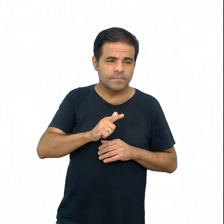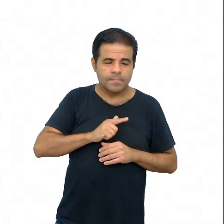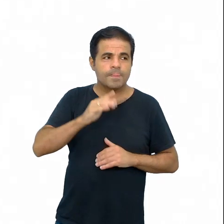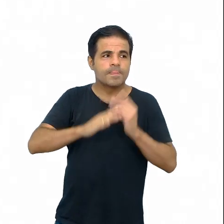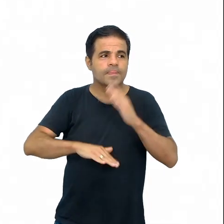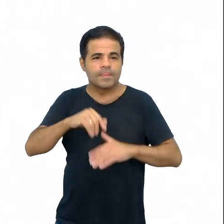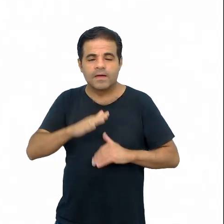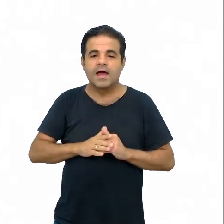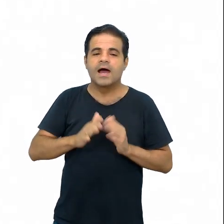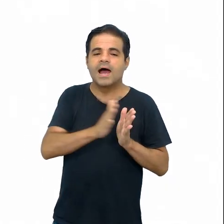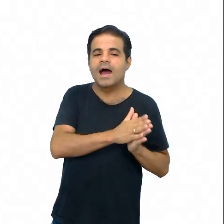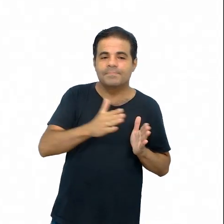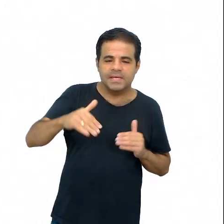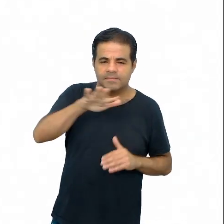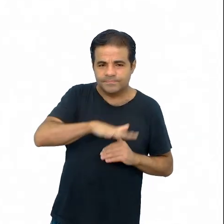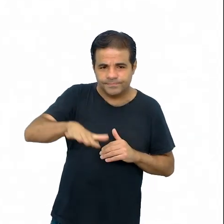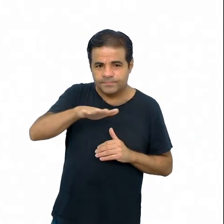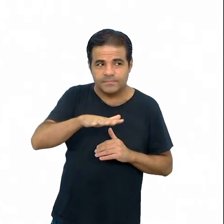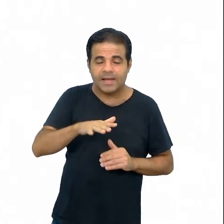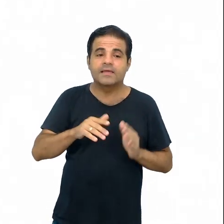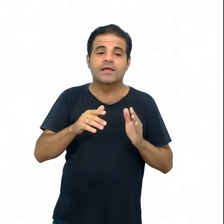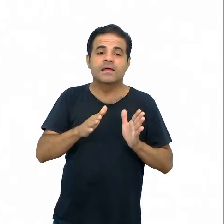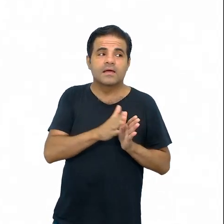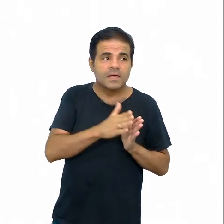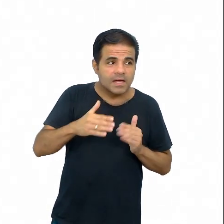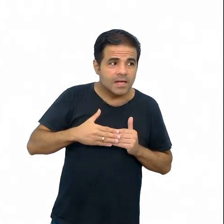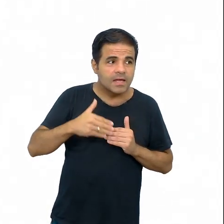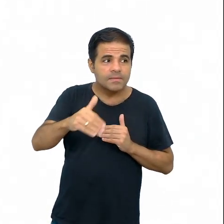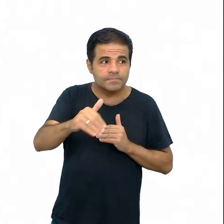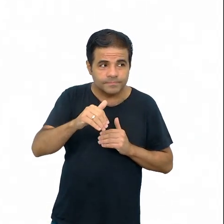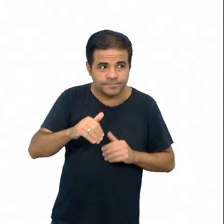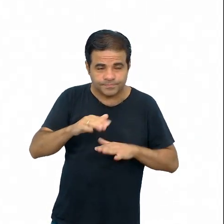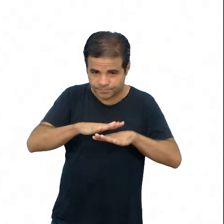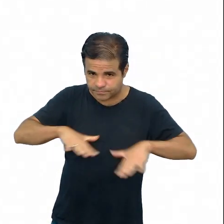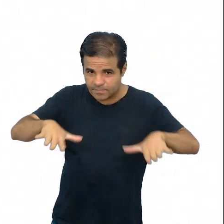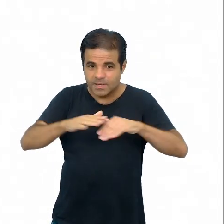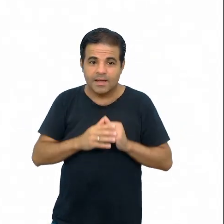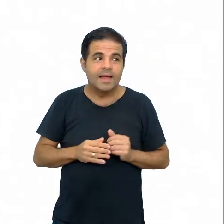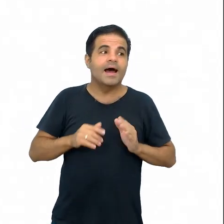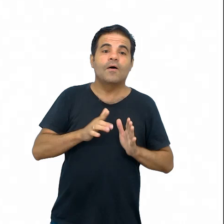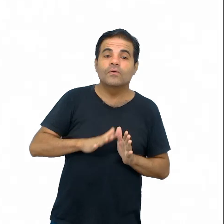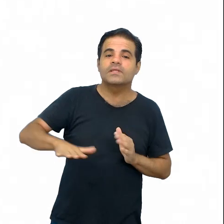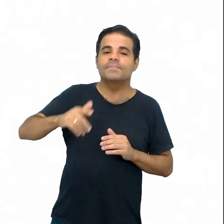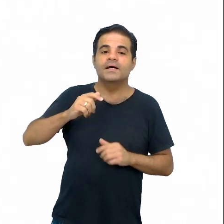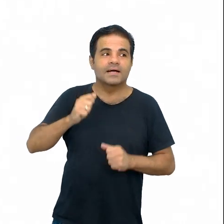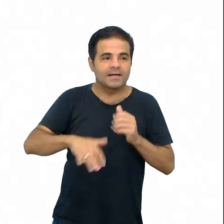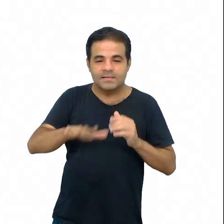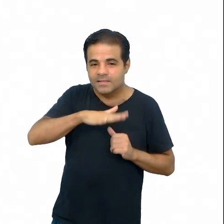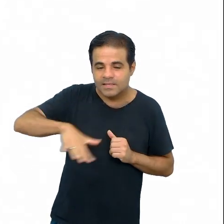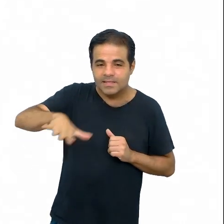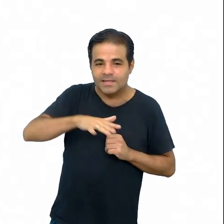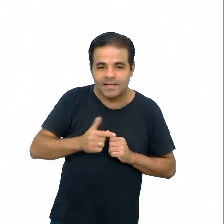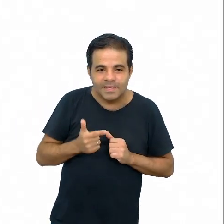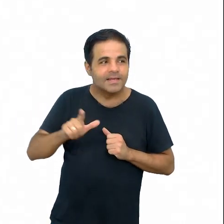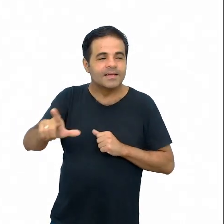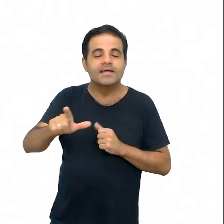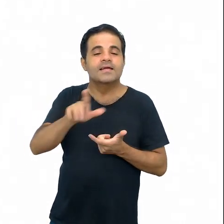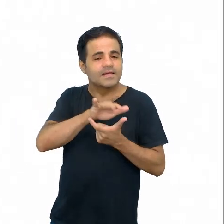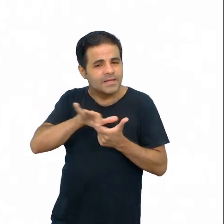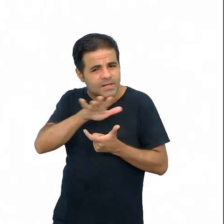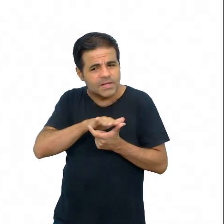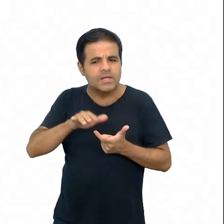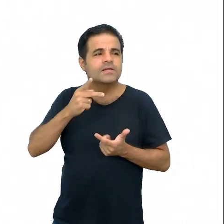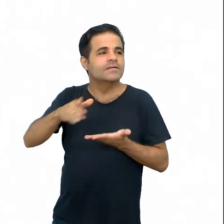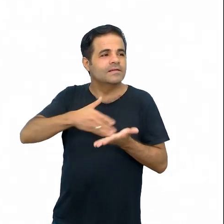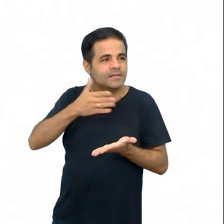base o autor Marcuski, né, que fala bastante sobre a questão também da oralidade em seus